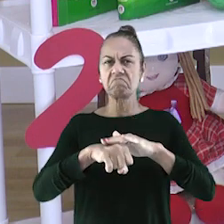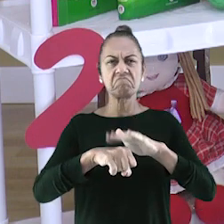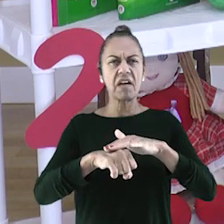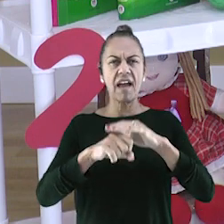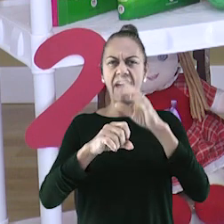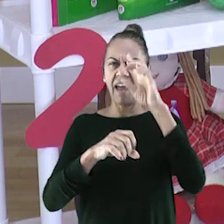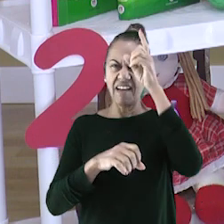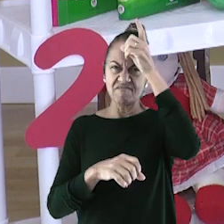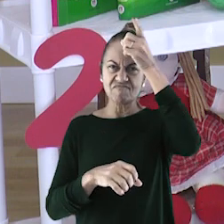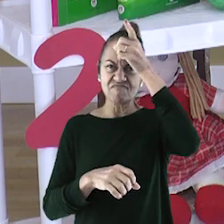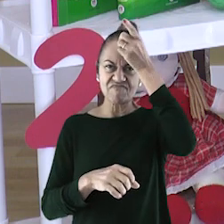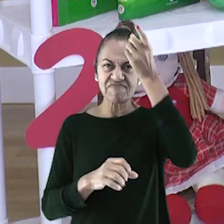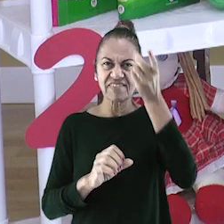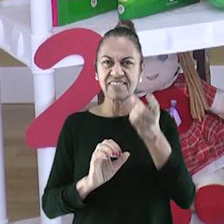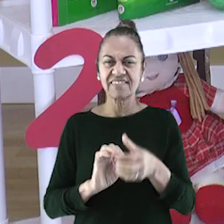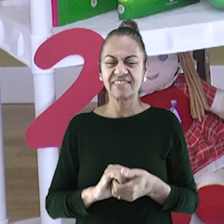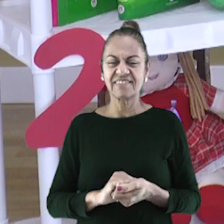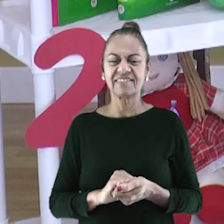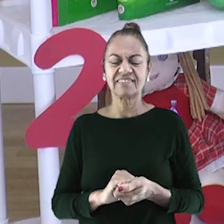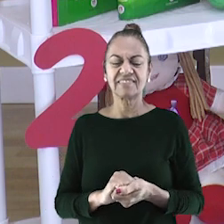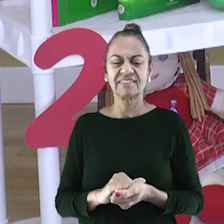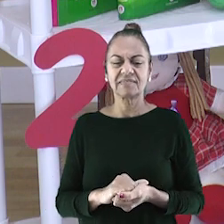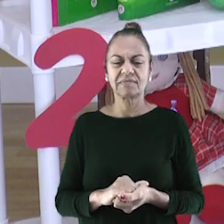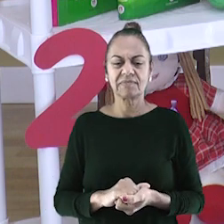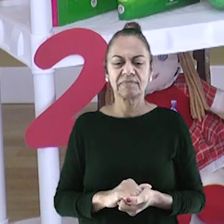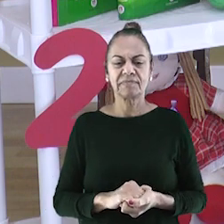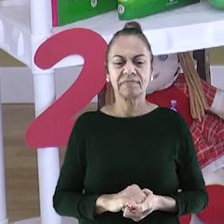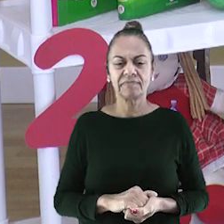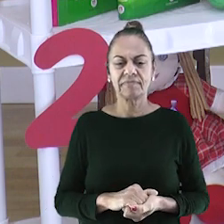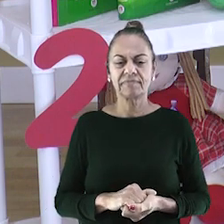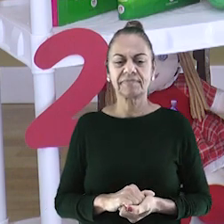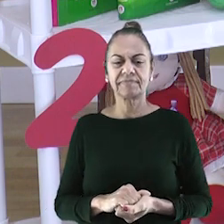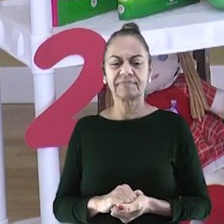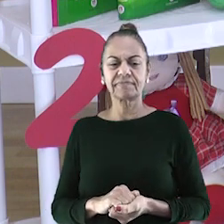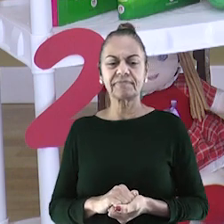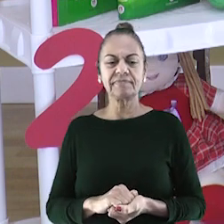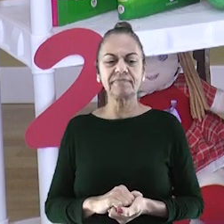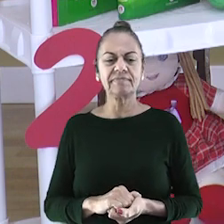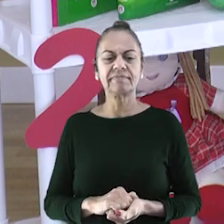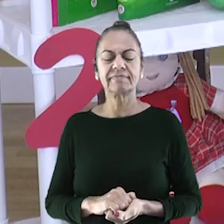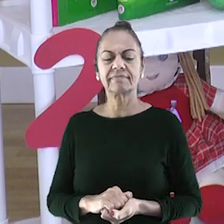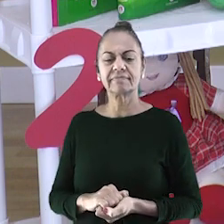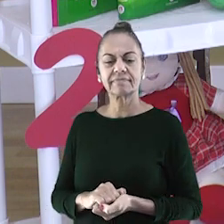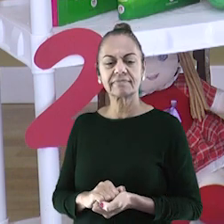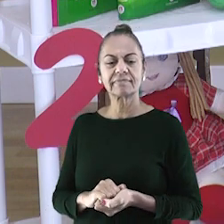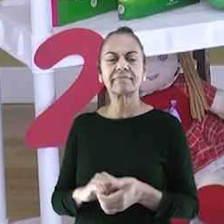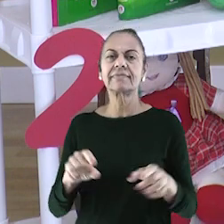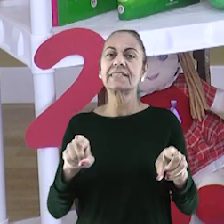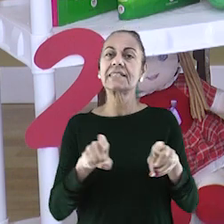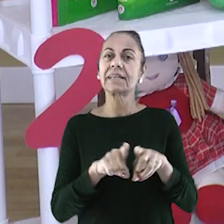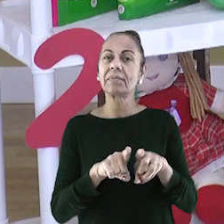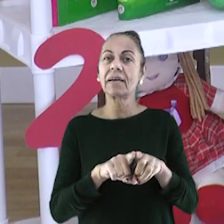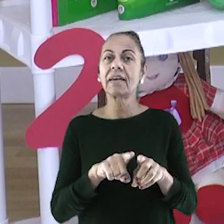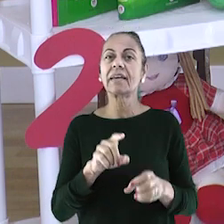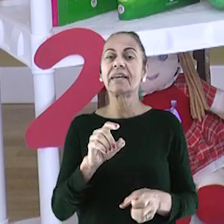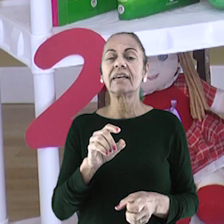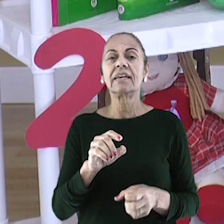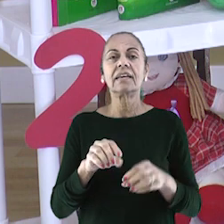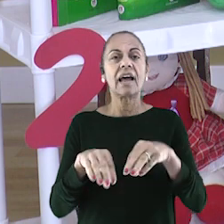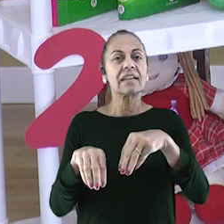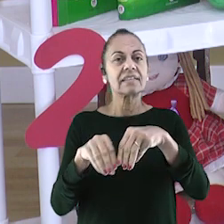água e pode brincar usando a sua criatividade. Como eu disse, dá para você fazer argila em casa.